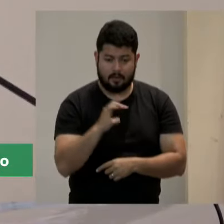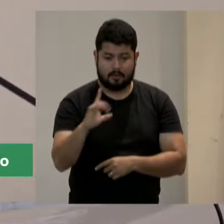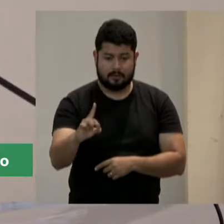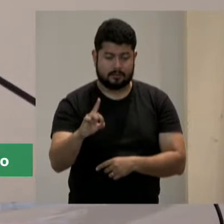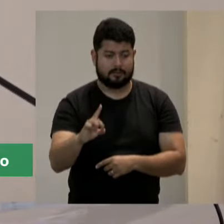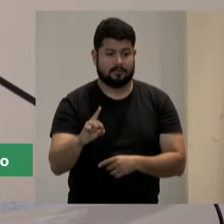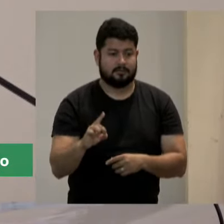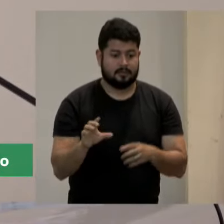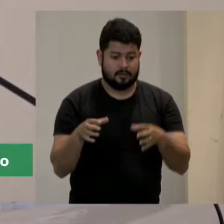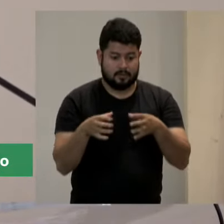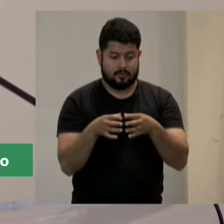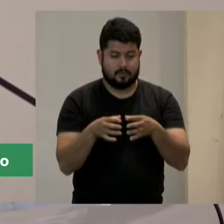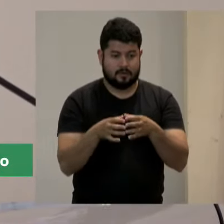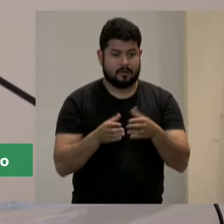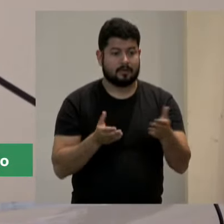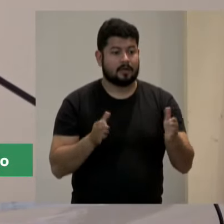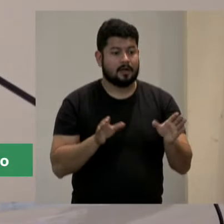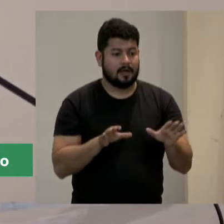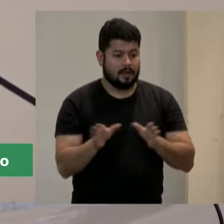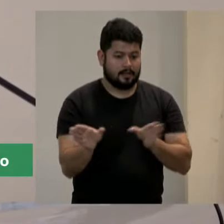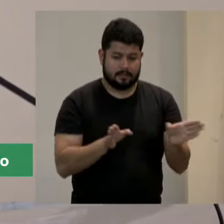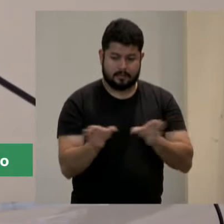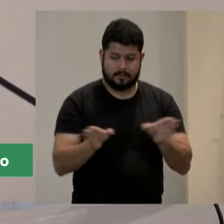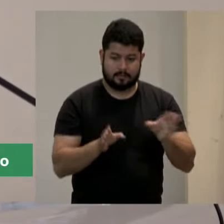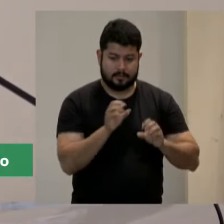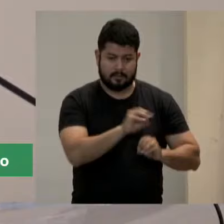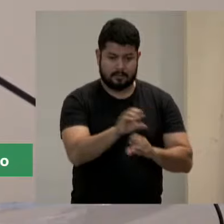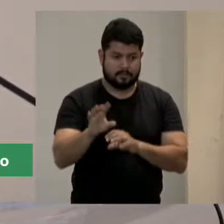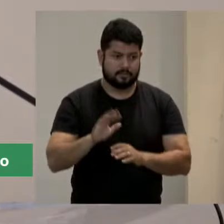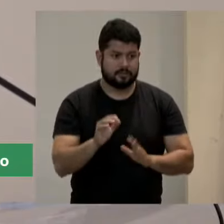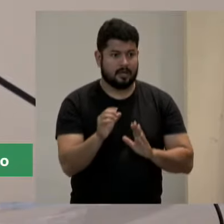Coordenadoria de Acessibilidade Educacional, que já tem uma década de